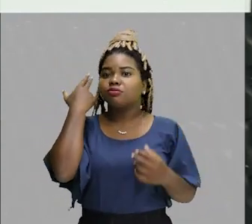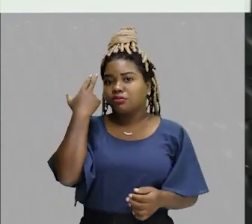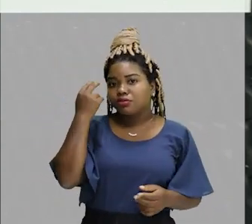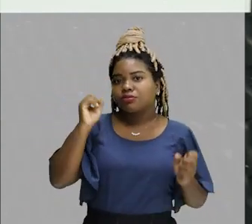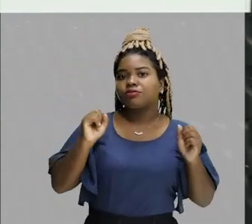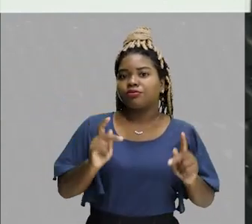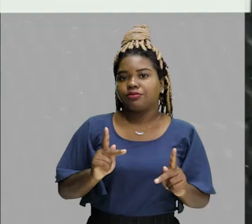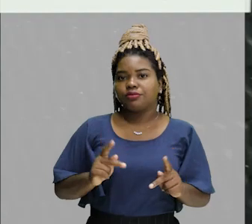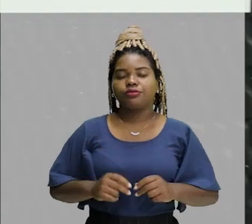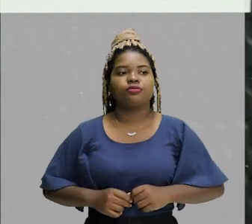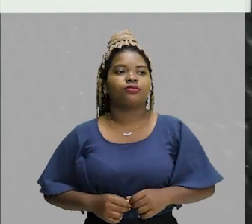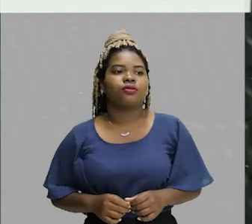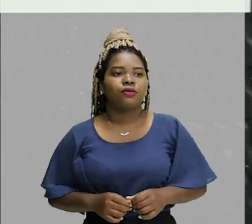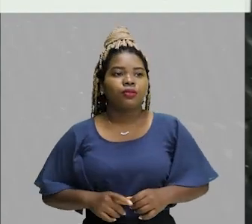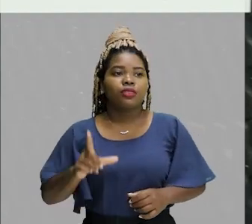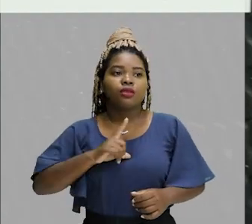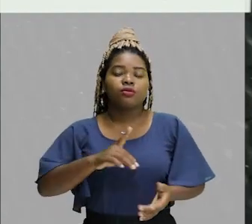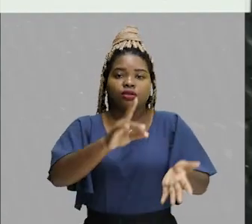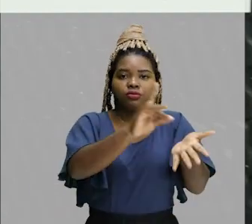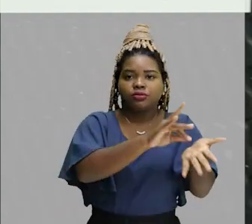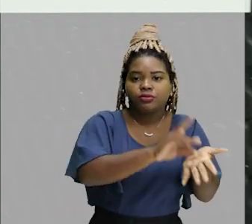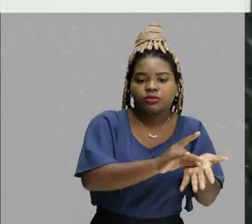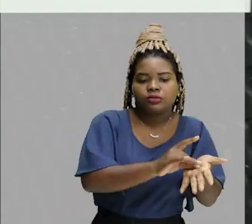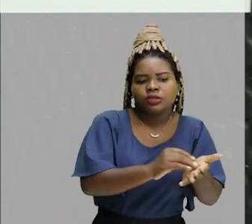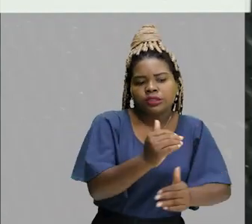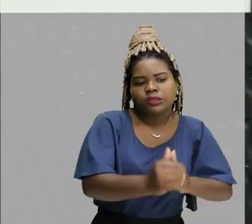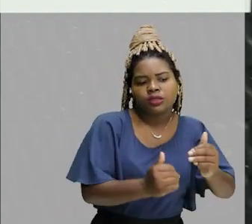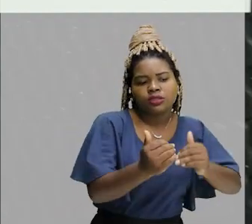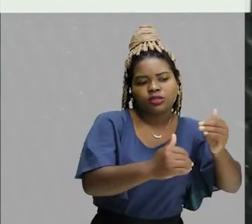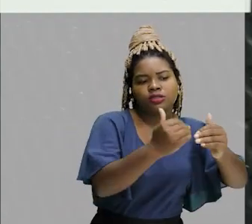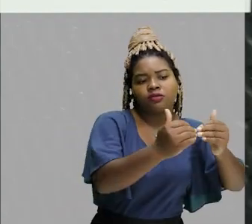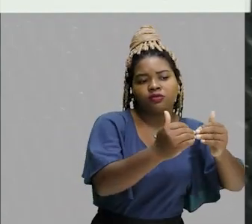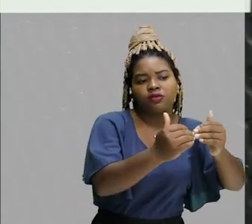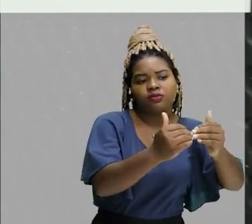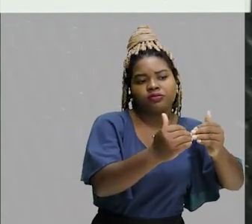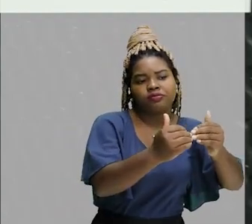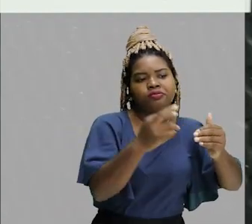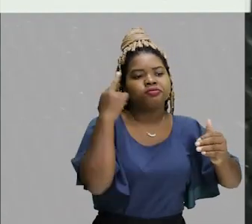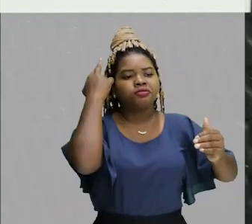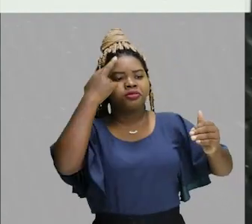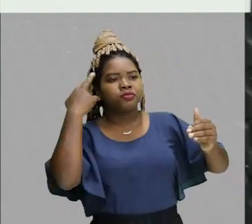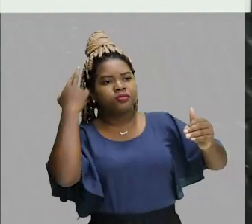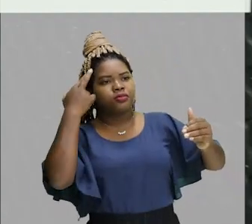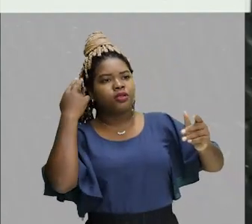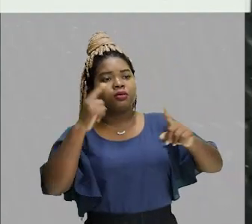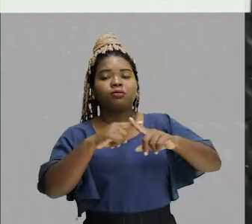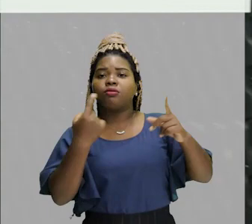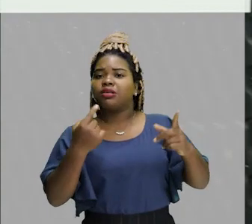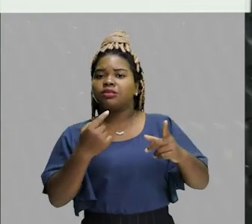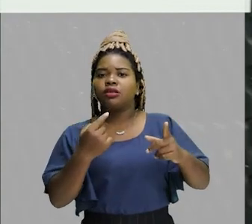verdadeiras pré-estabelecidas, construir raciocínio em cima delas. Mas ela não avança muito no conhecimento, ela não